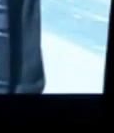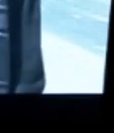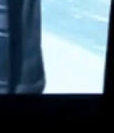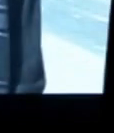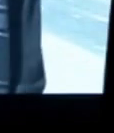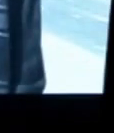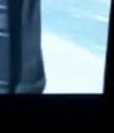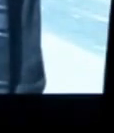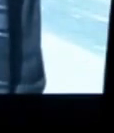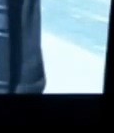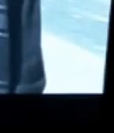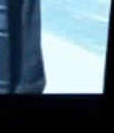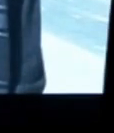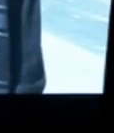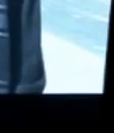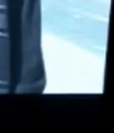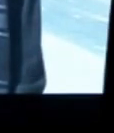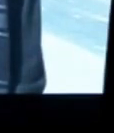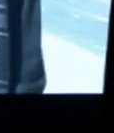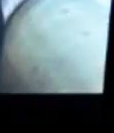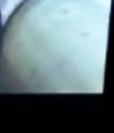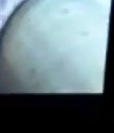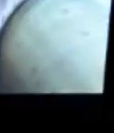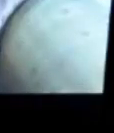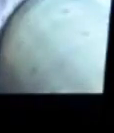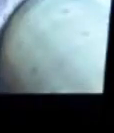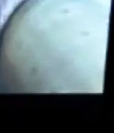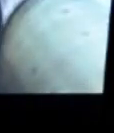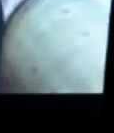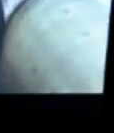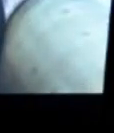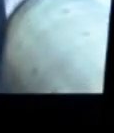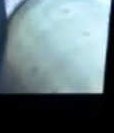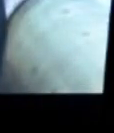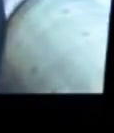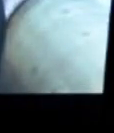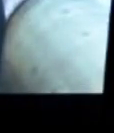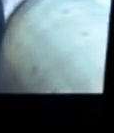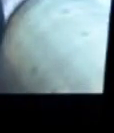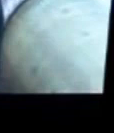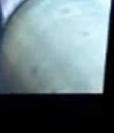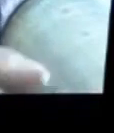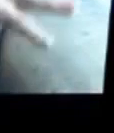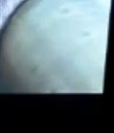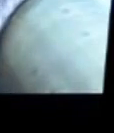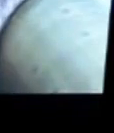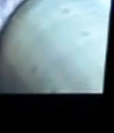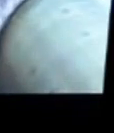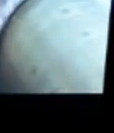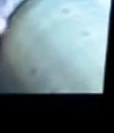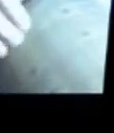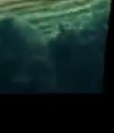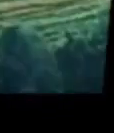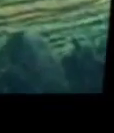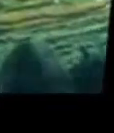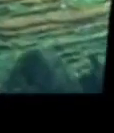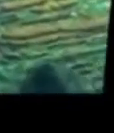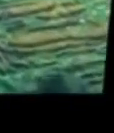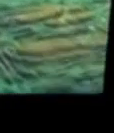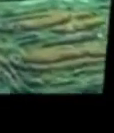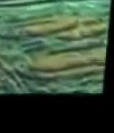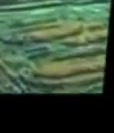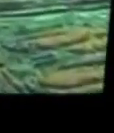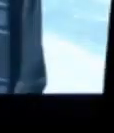de Florianópolis a Porto Alegre. Tinha lá movimento. Tinha porque não tinha outra saída sem ser